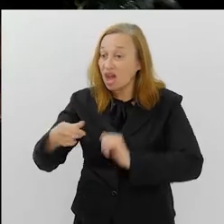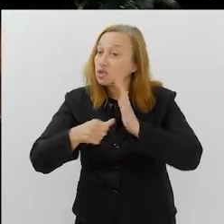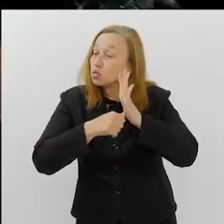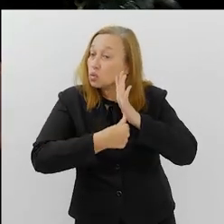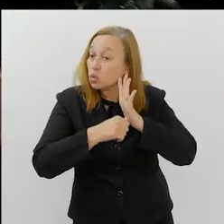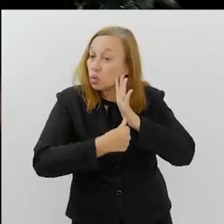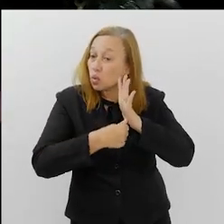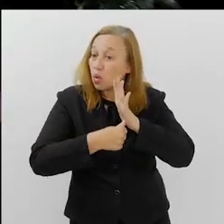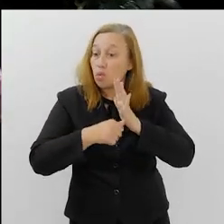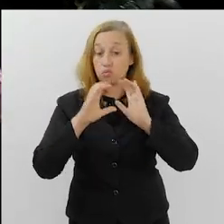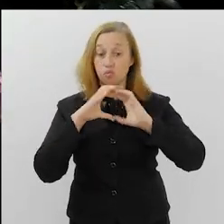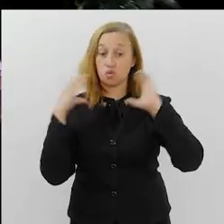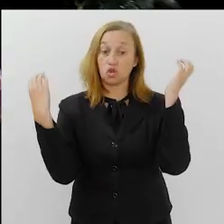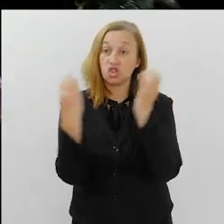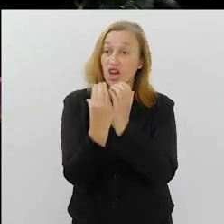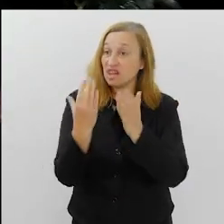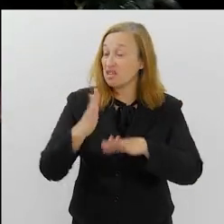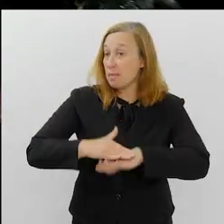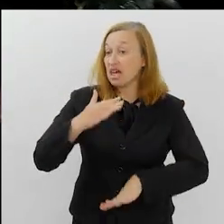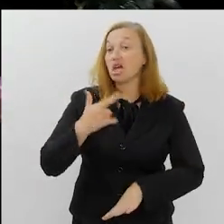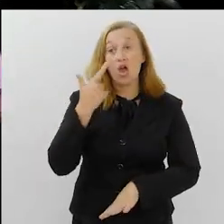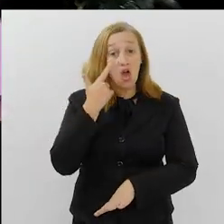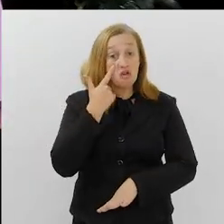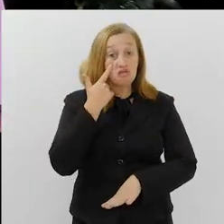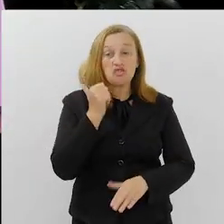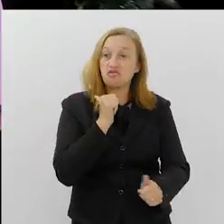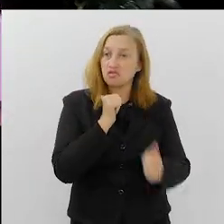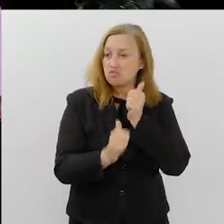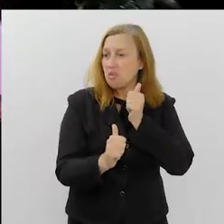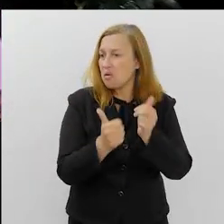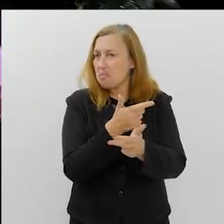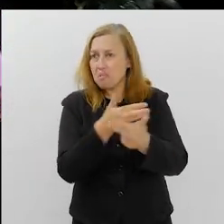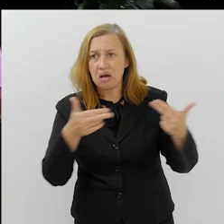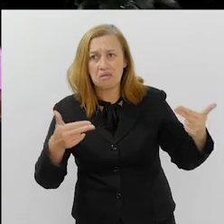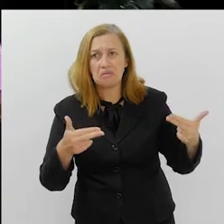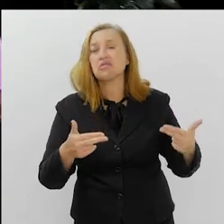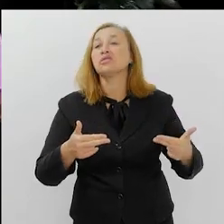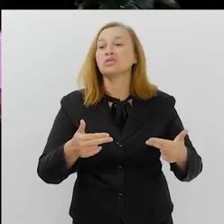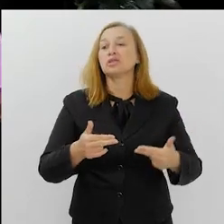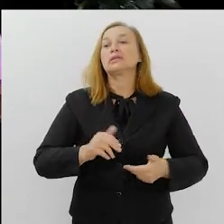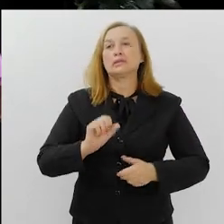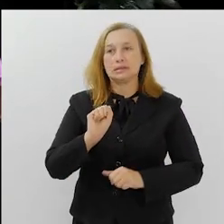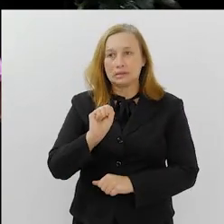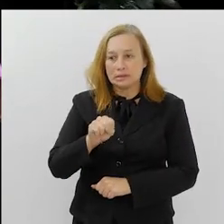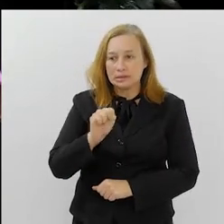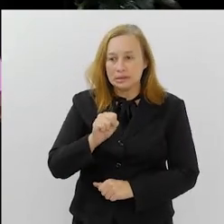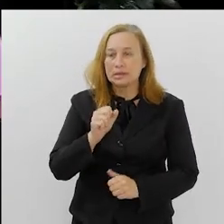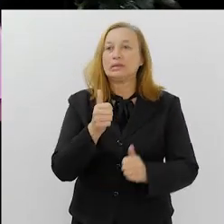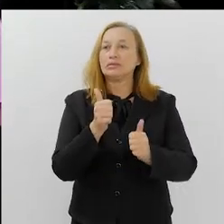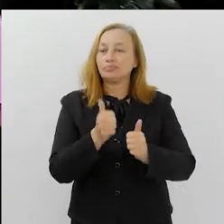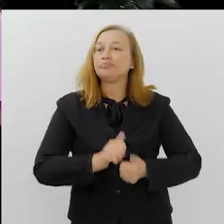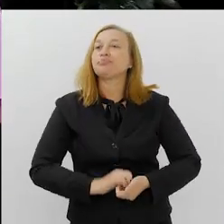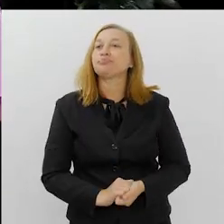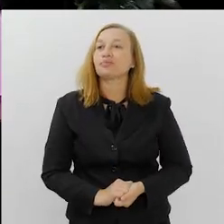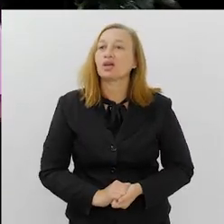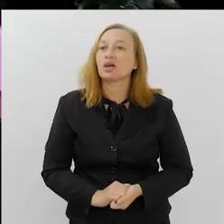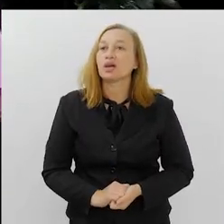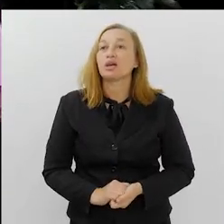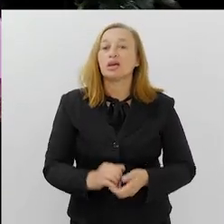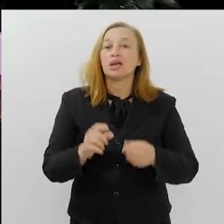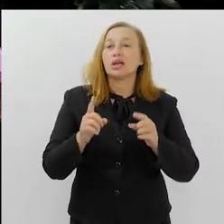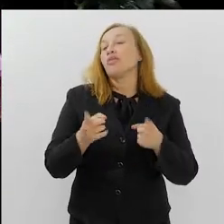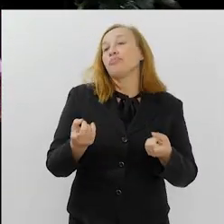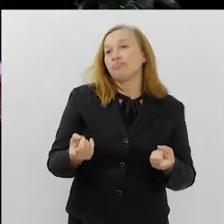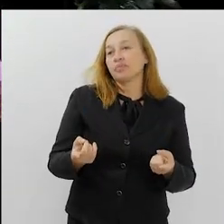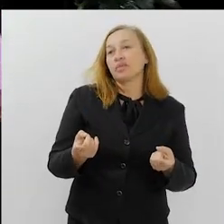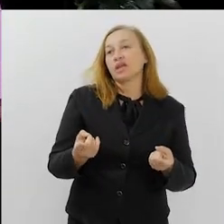o estádio e tudo mais. Fiz vários jogos. Ali o estádio era maravilhoso. O Assisão? Sim, isso, ali em Macaé.